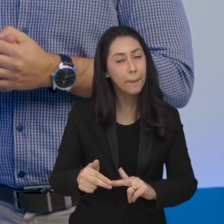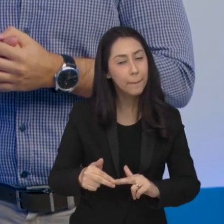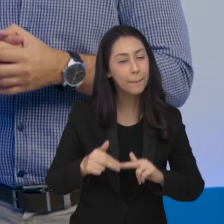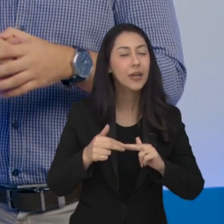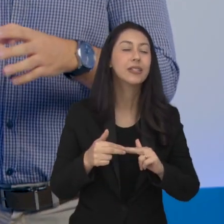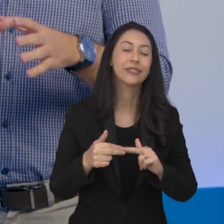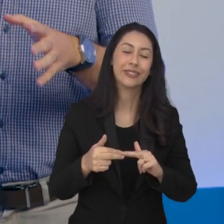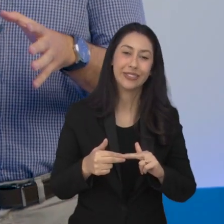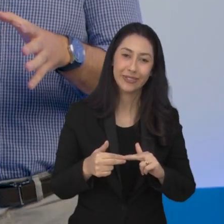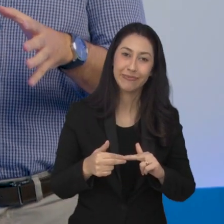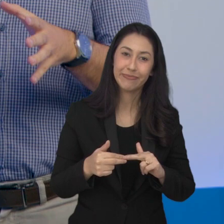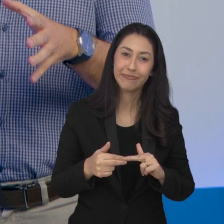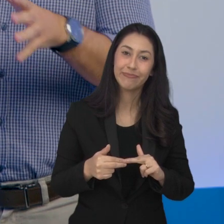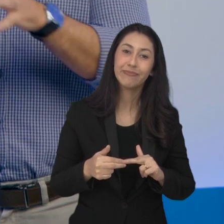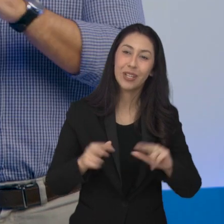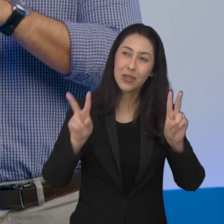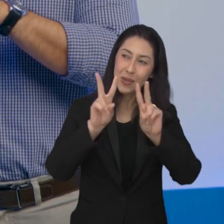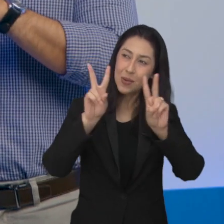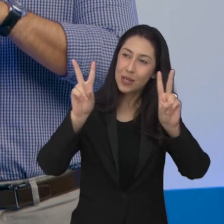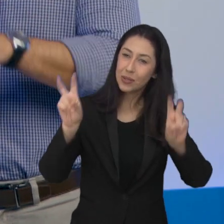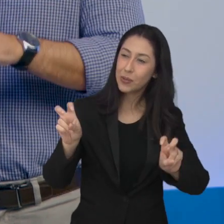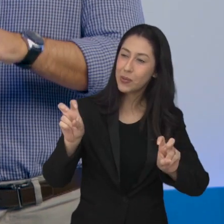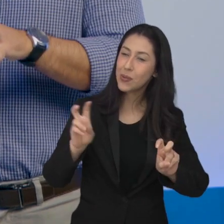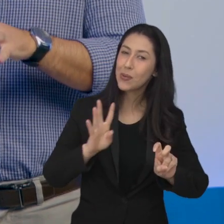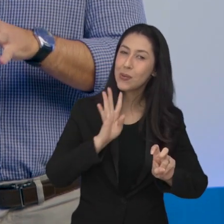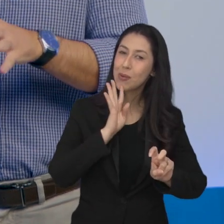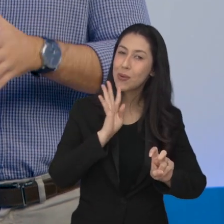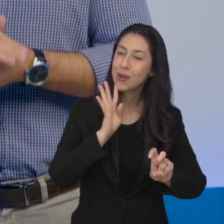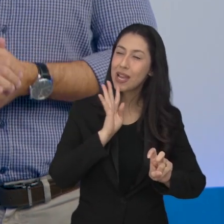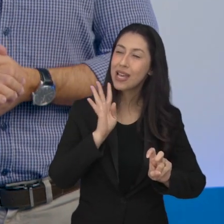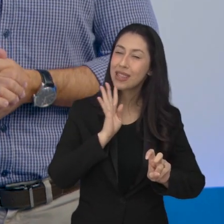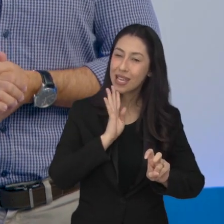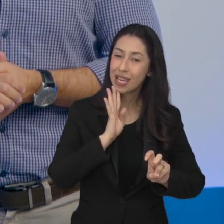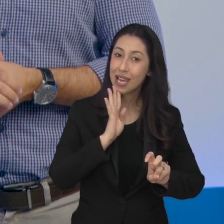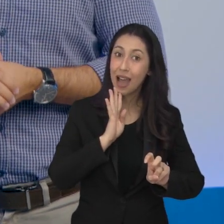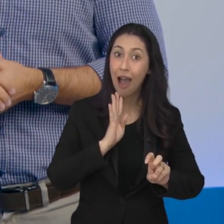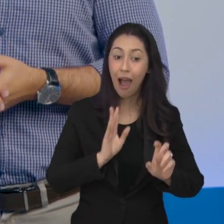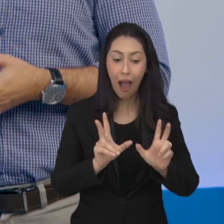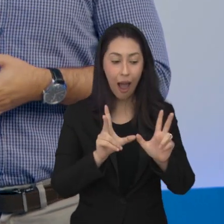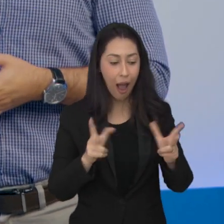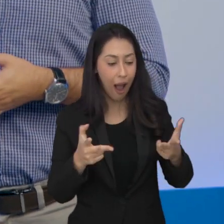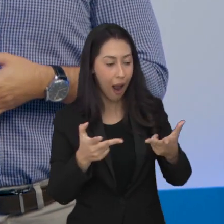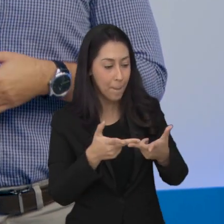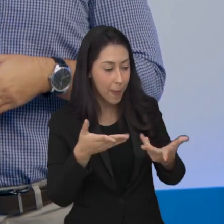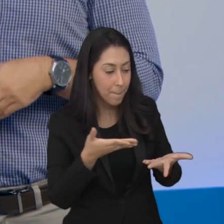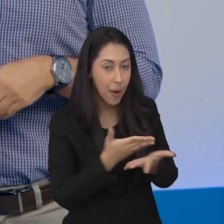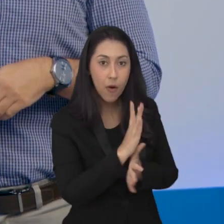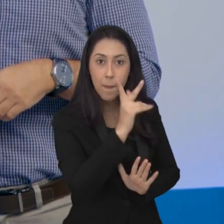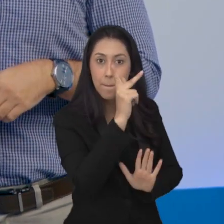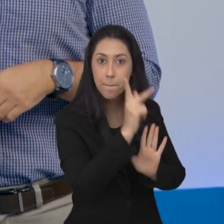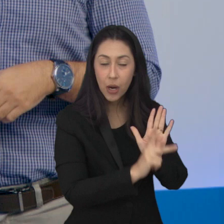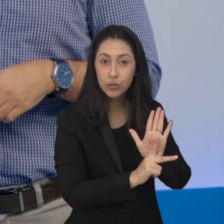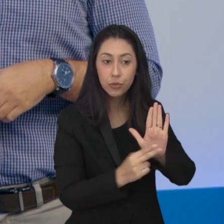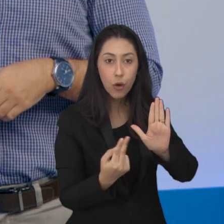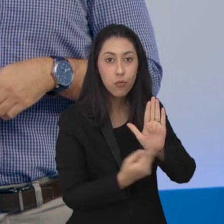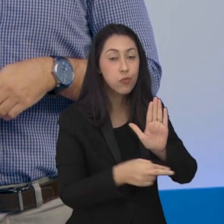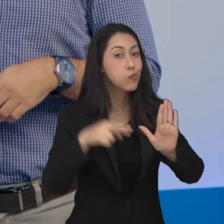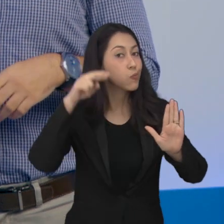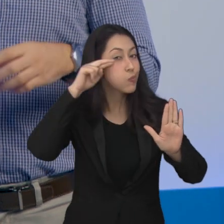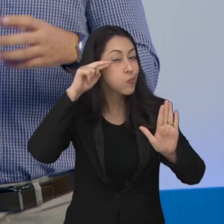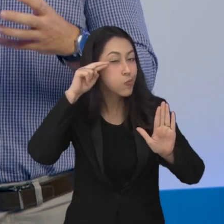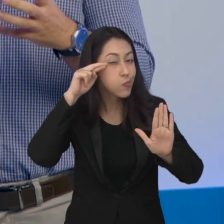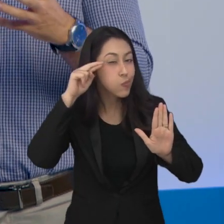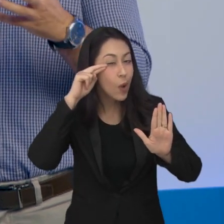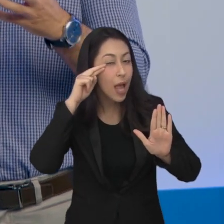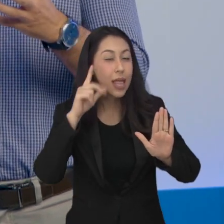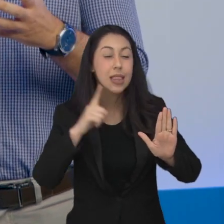desde cedo a nossa população para esse tema tão importante, a Câmara aprovou um projeto de lei do vereador Rogério da Cazem, que institui